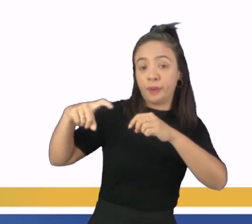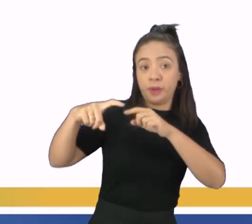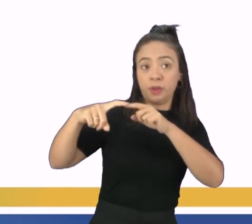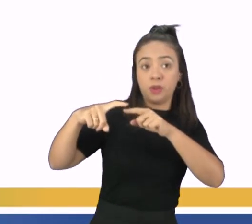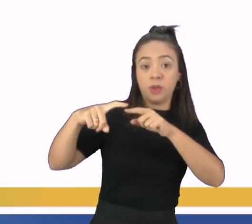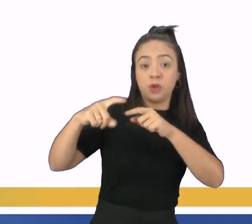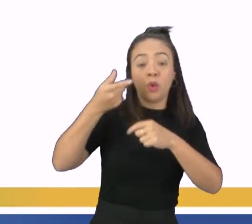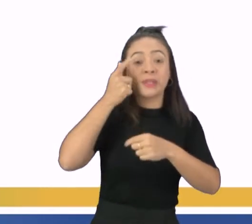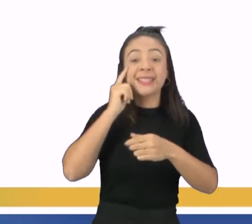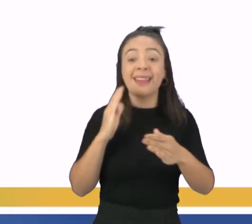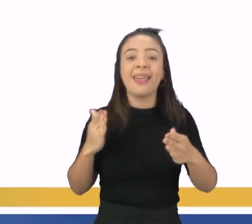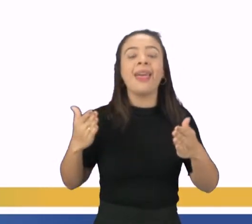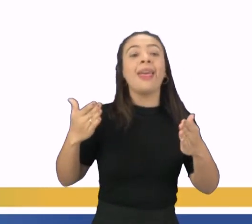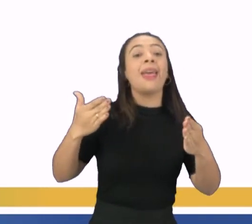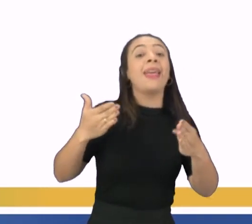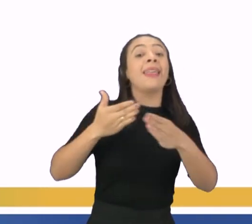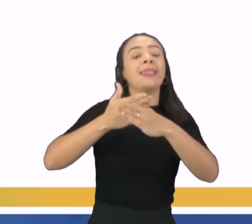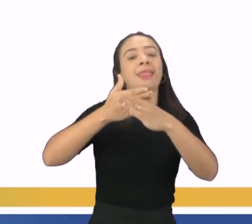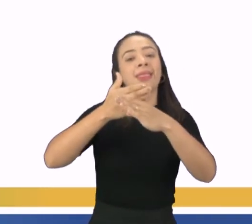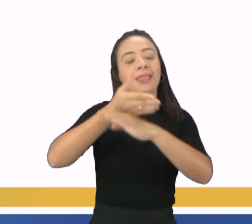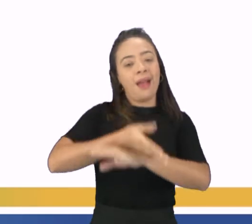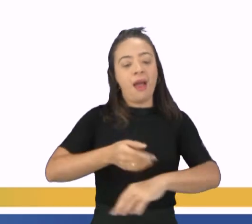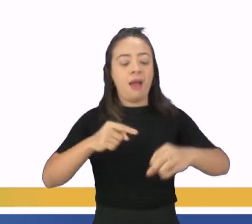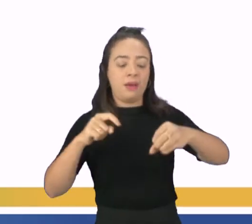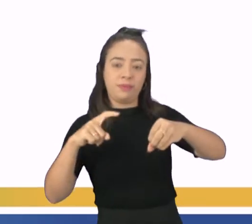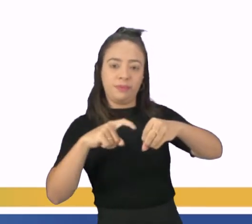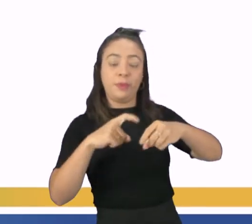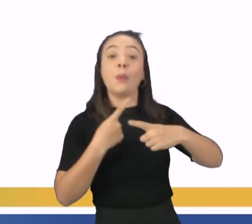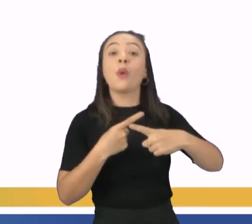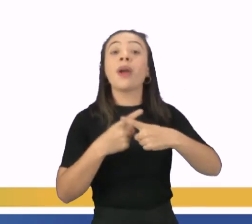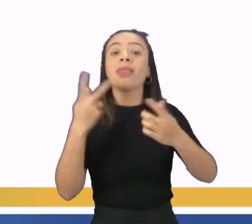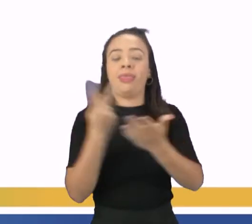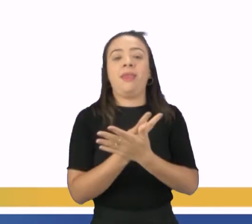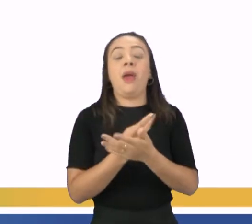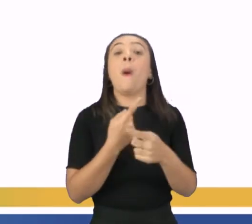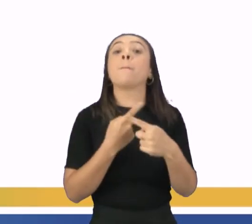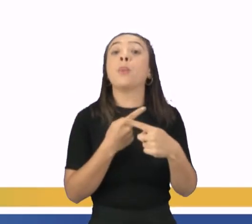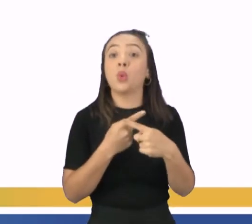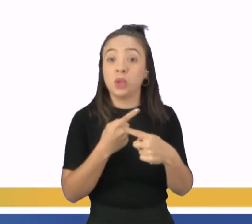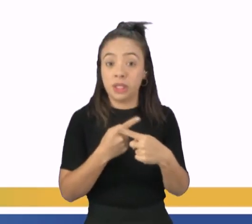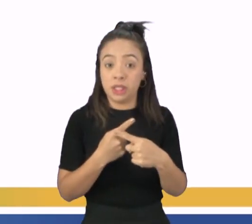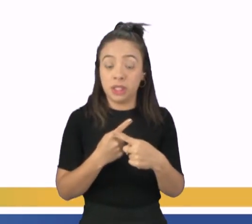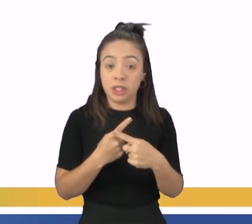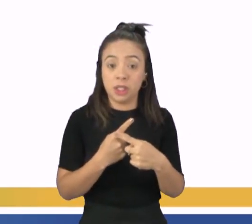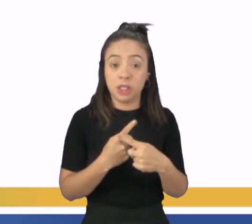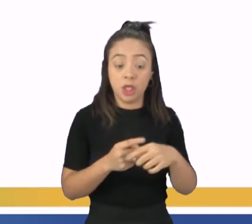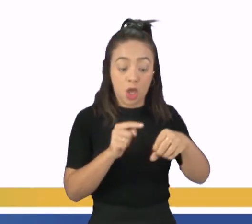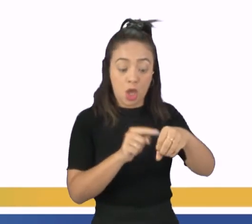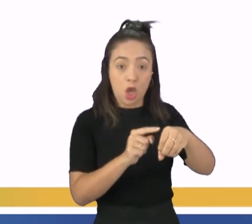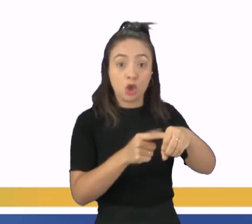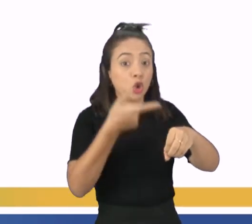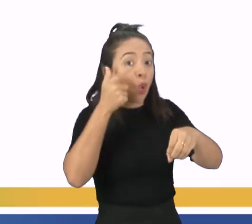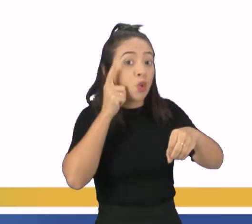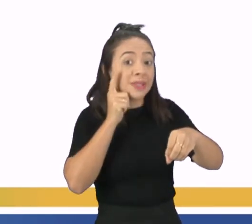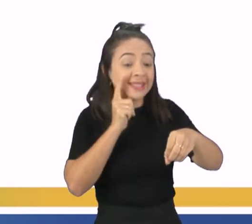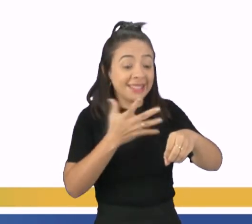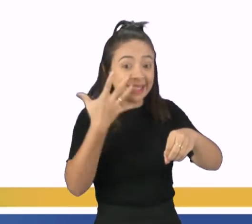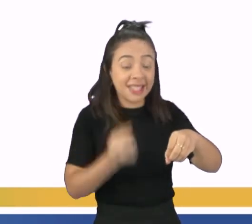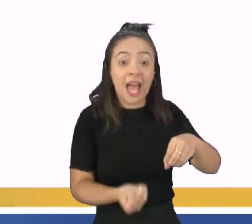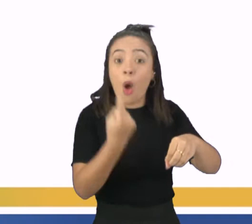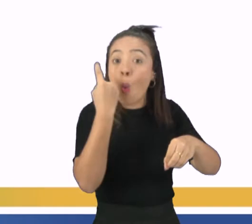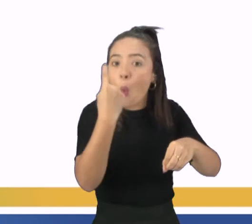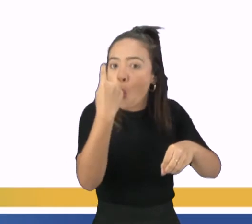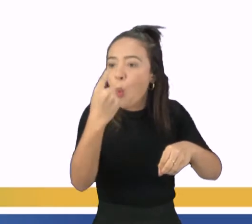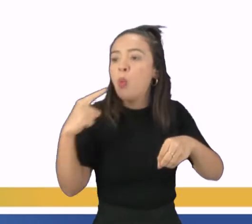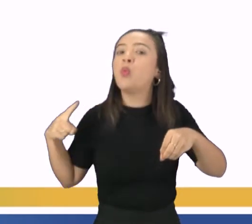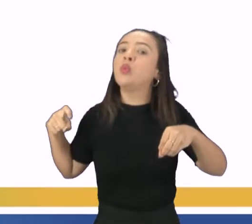espermatozoide pode penetrar o ovócito, tá? Tá errado porque, em regra, tá? Um ovócito só vai permitir ser penetrado por